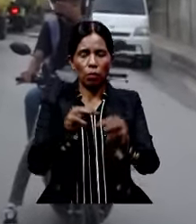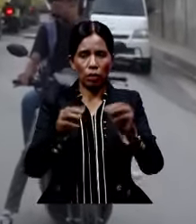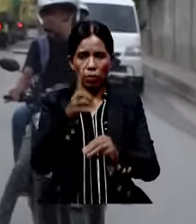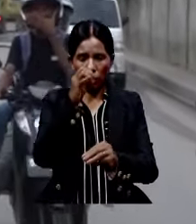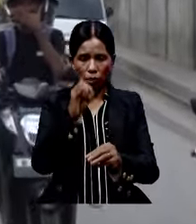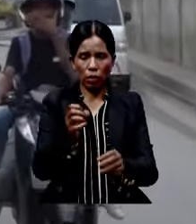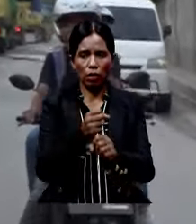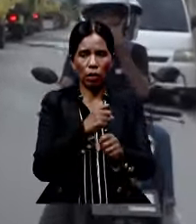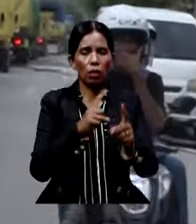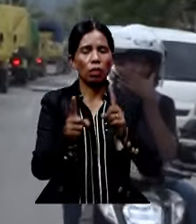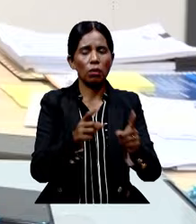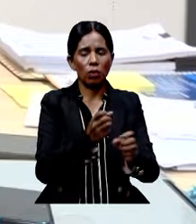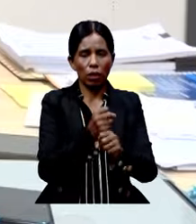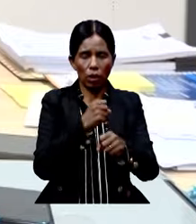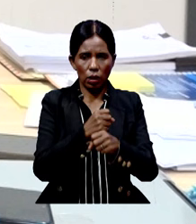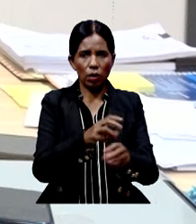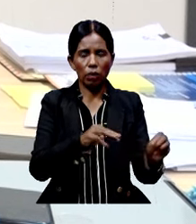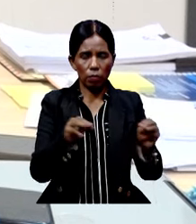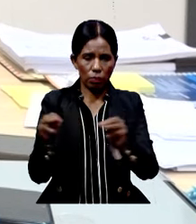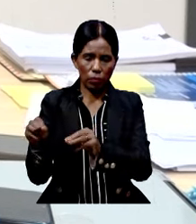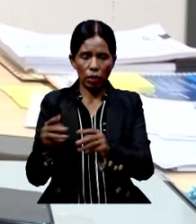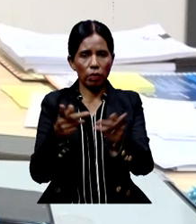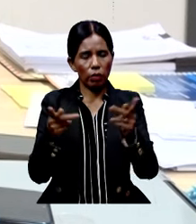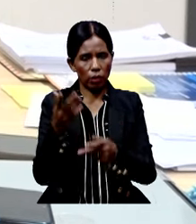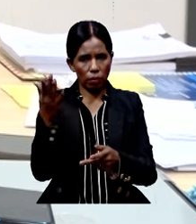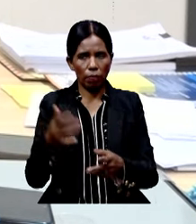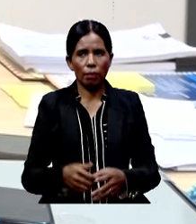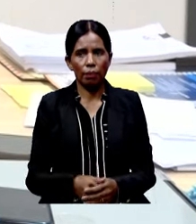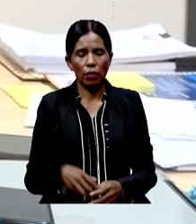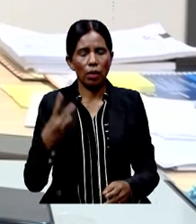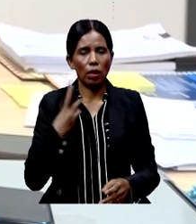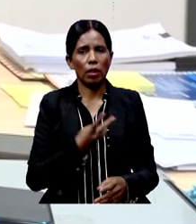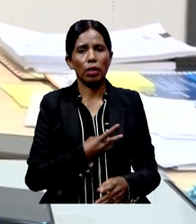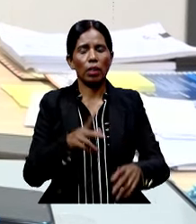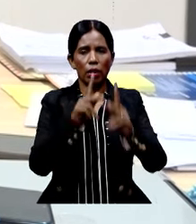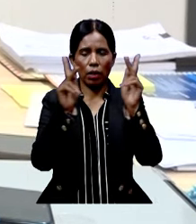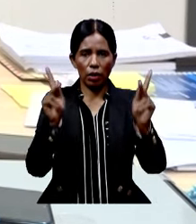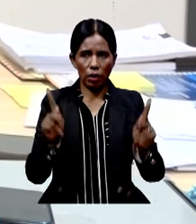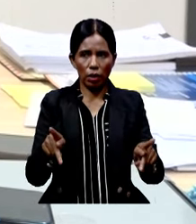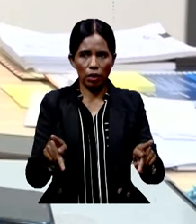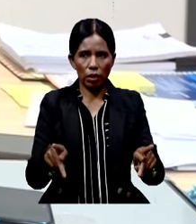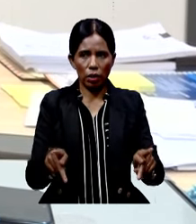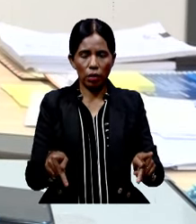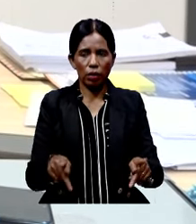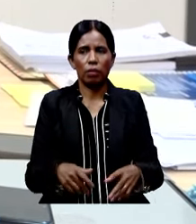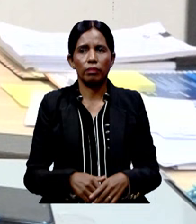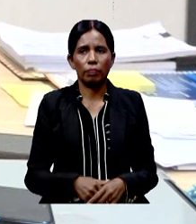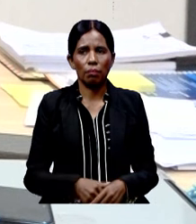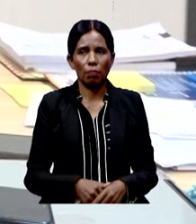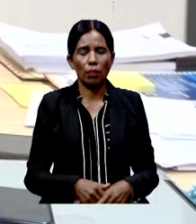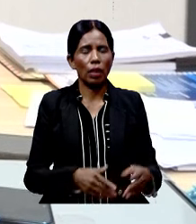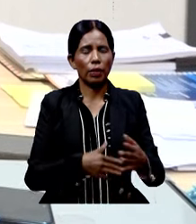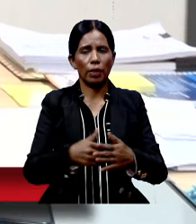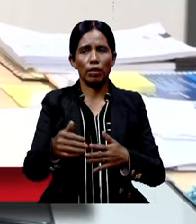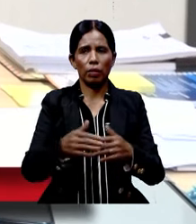halona intervensaun hodi normaliza movimentu i area refere itenia losas itenia armazena ne dalla ruma